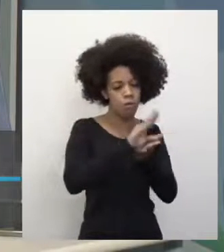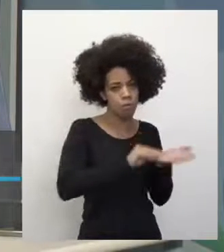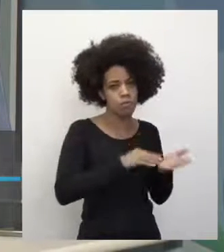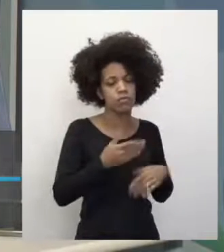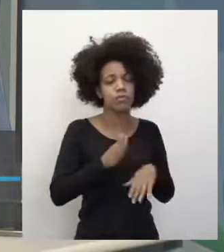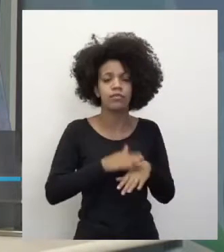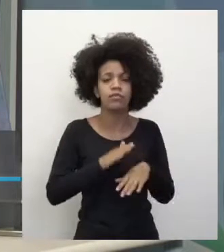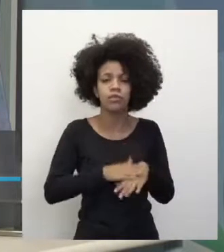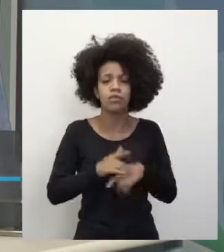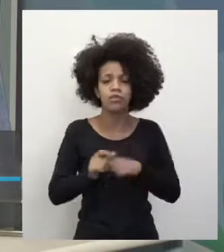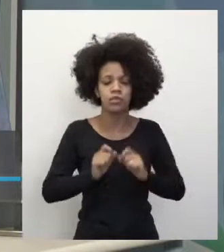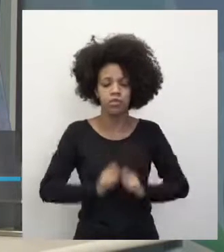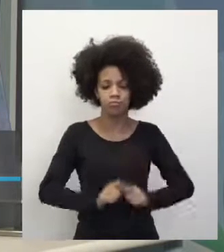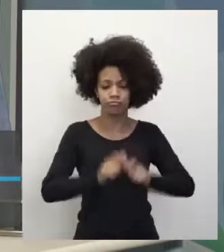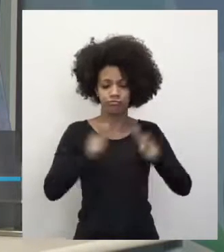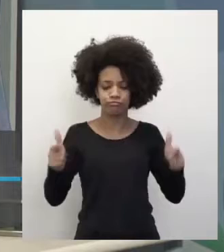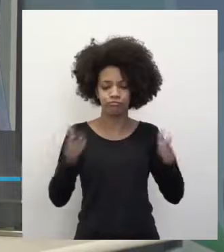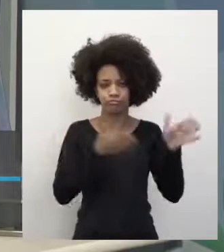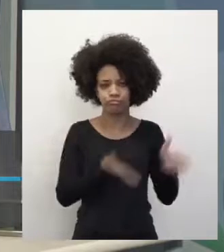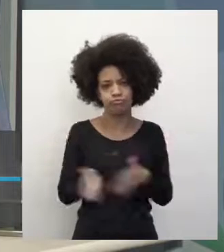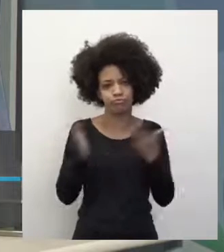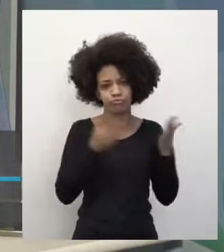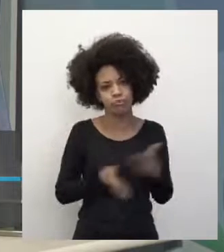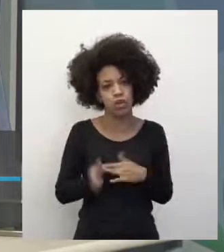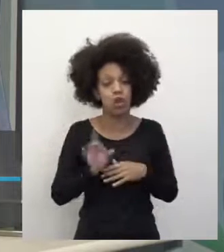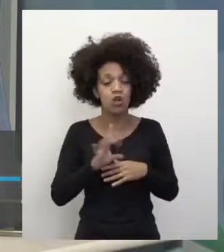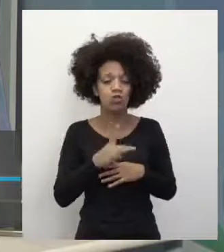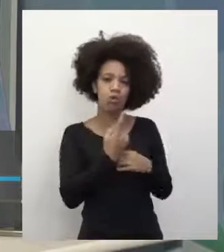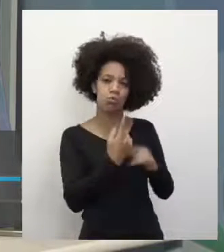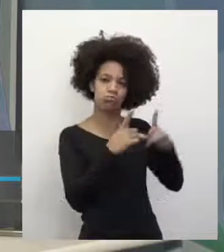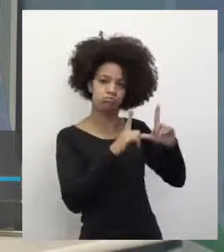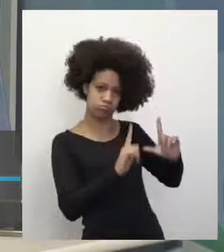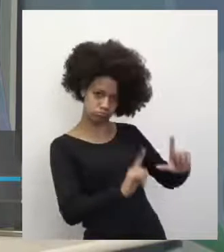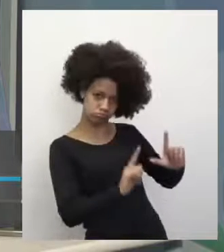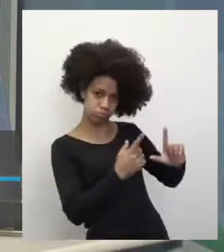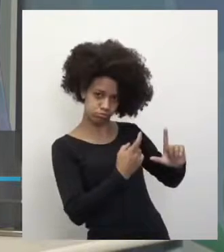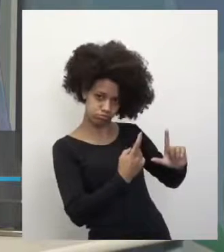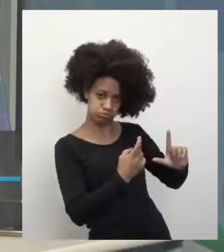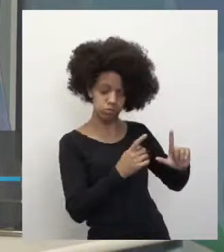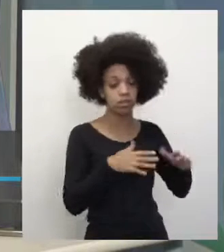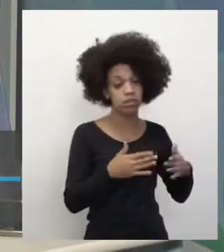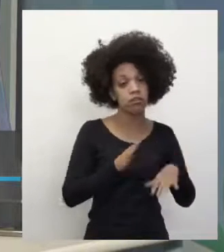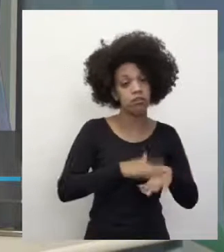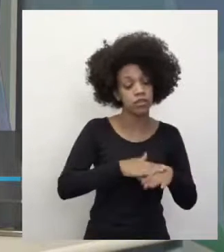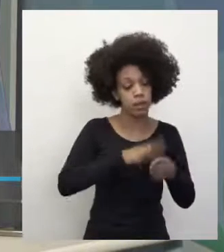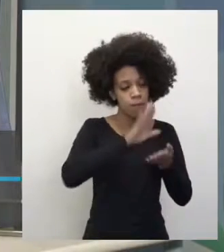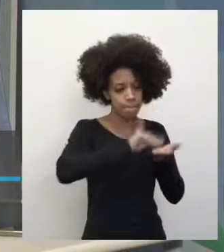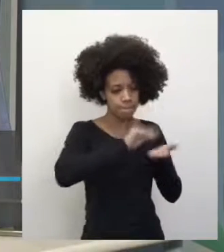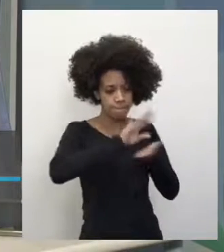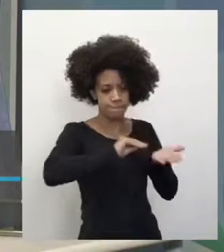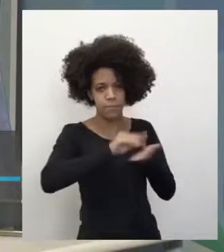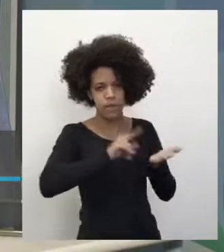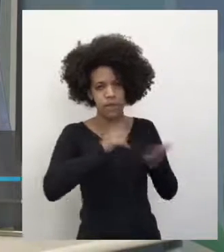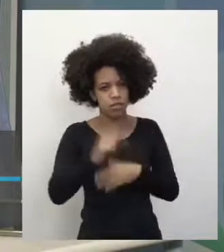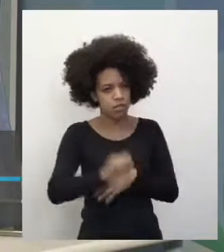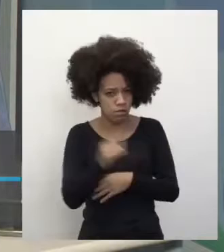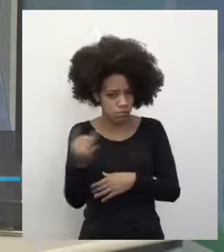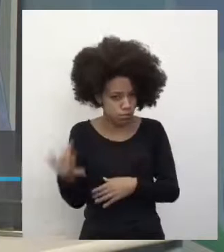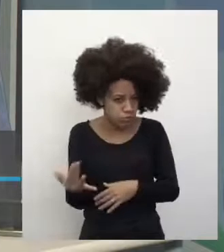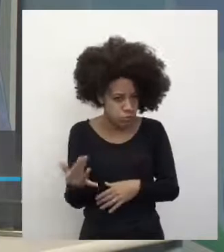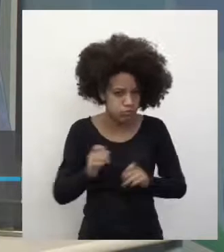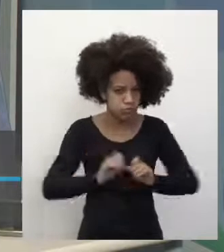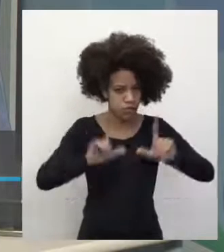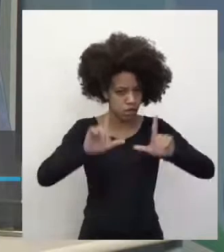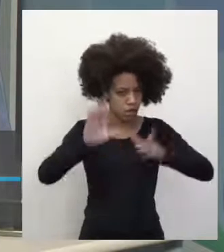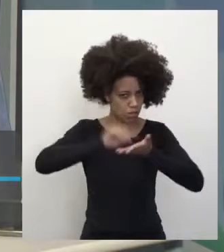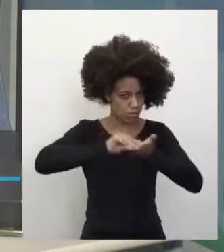uma produção maior. Então, ao invés de eu fazer apenas um quadro, uma pintura, eu fazia, então, uma série de 10 obras, né, 10 quadros